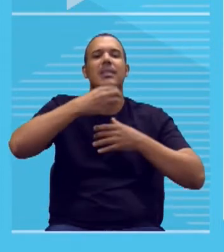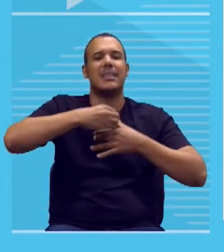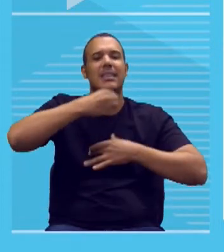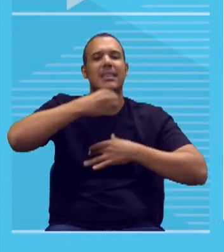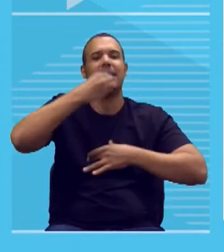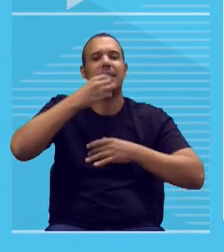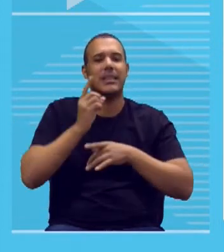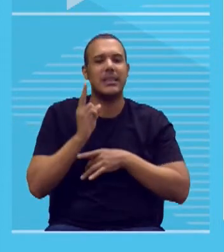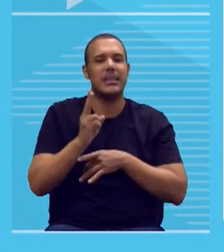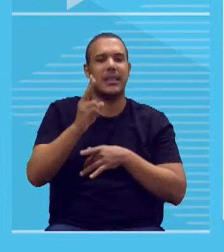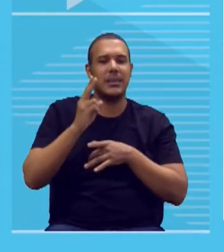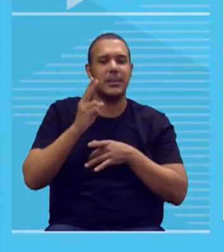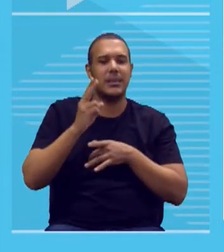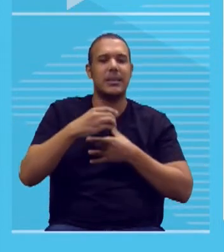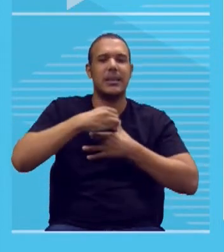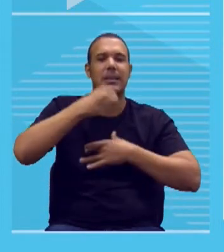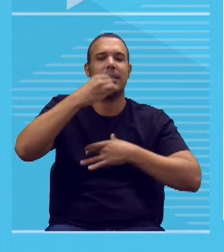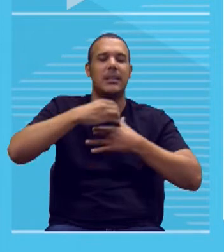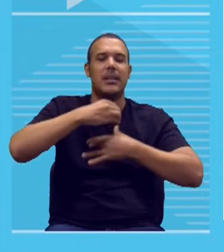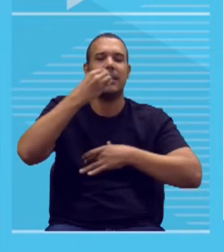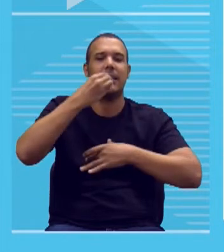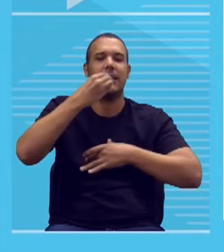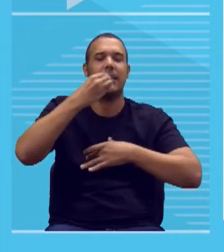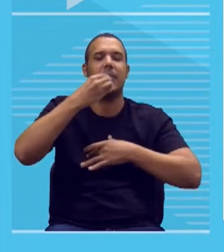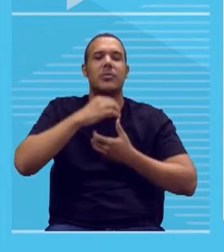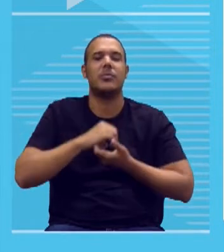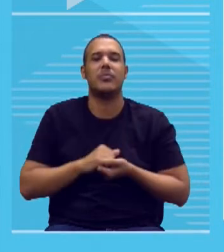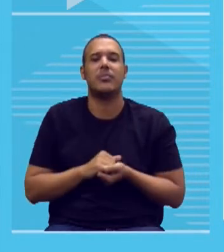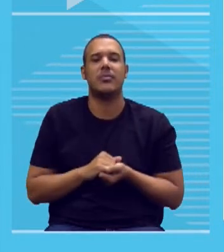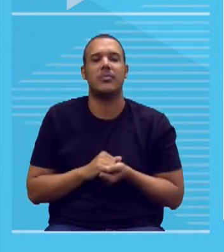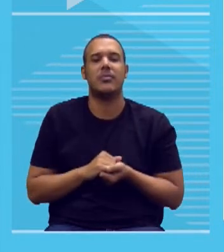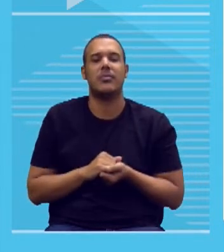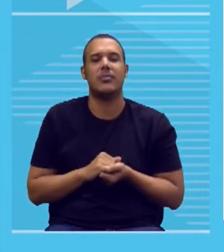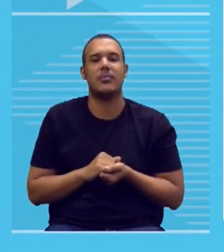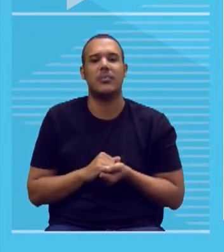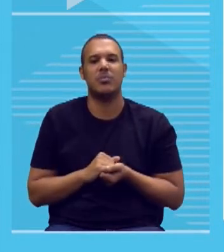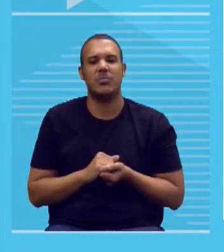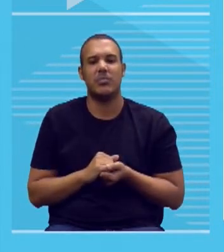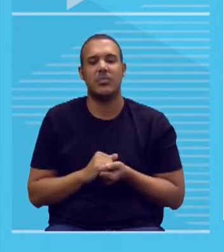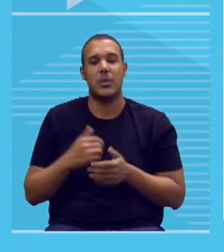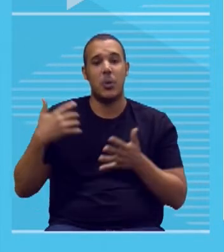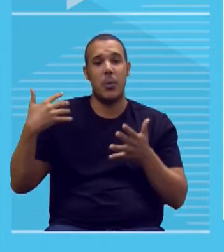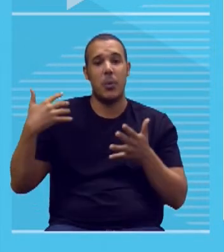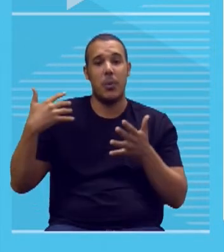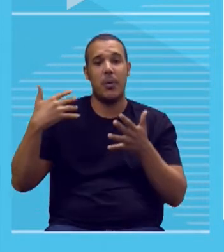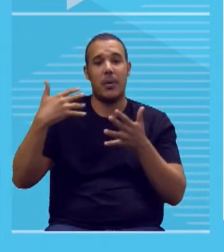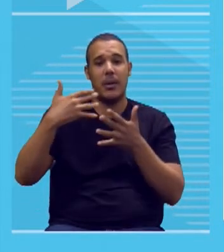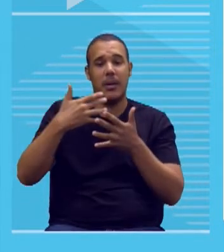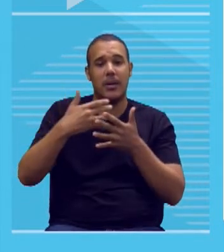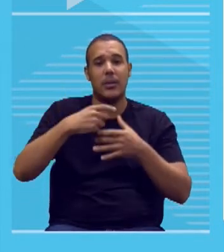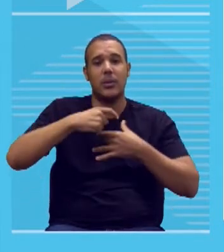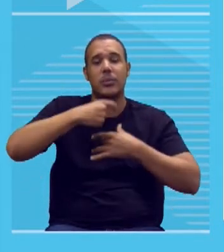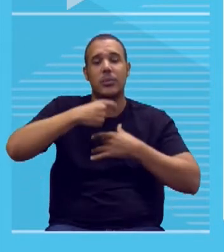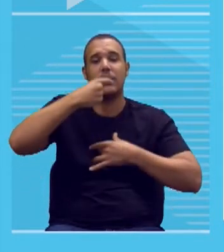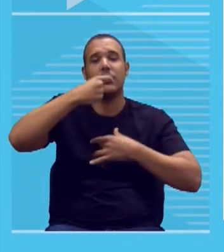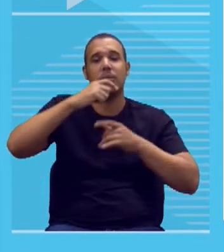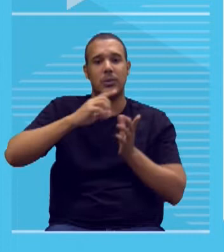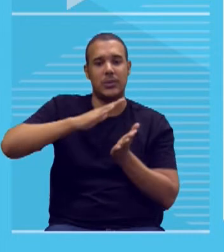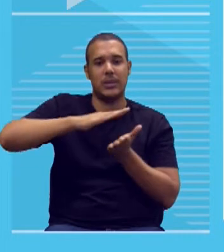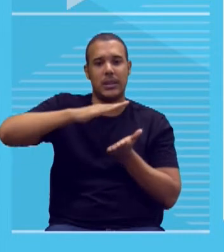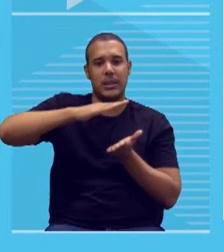sucessivamente faz com que esse essa gira fios possam ter o